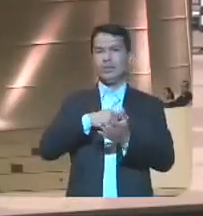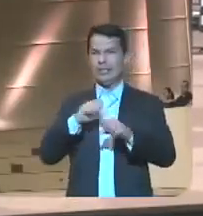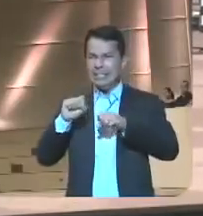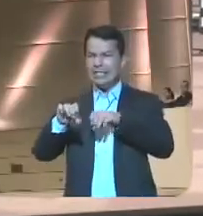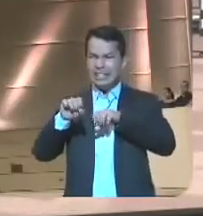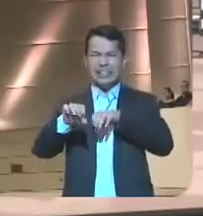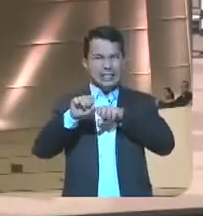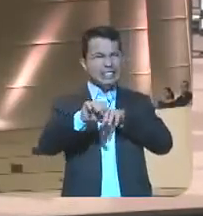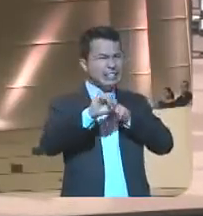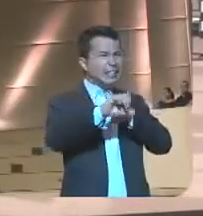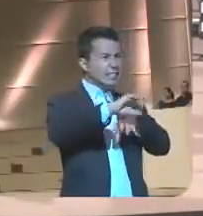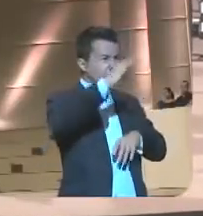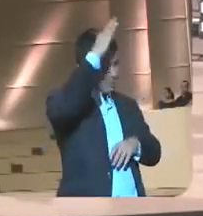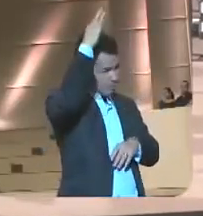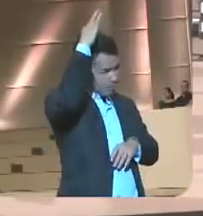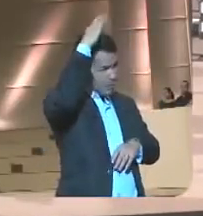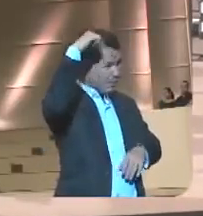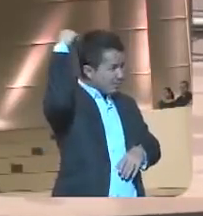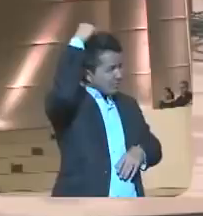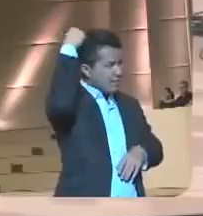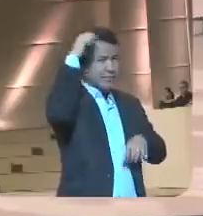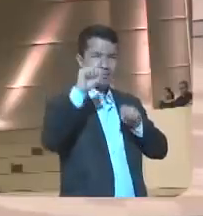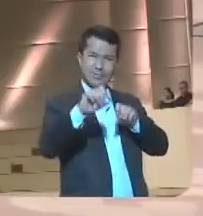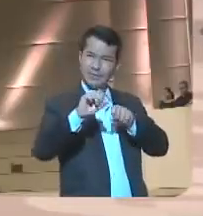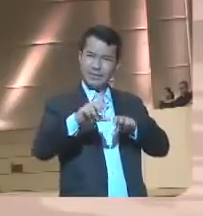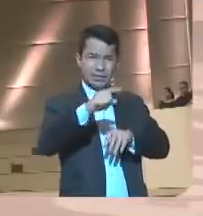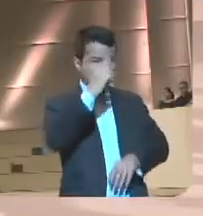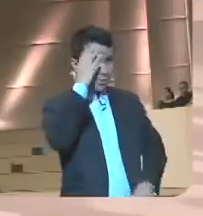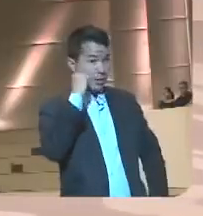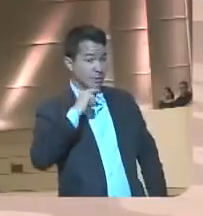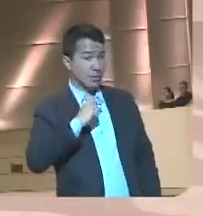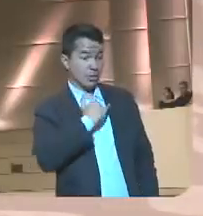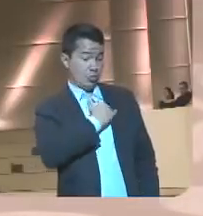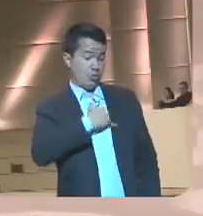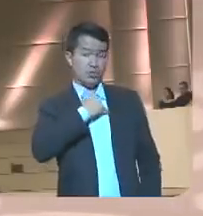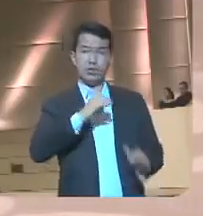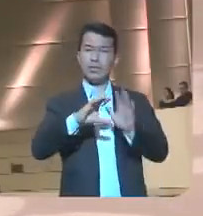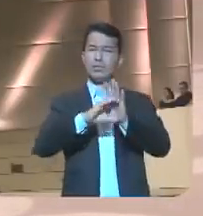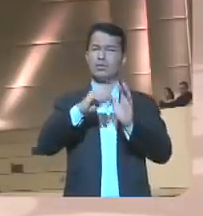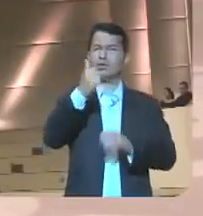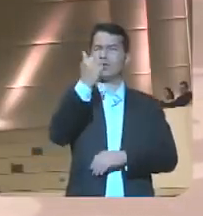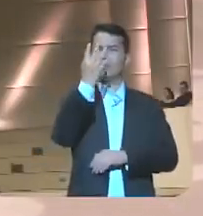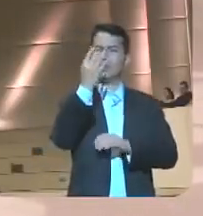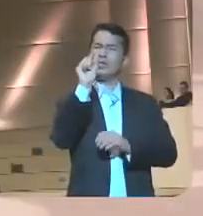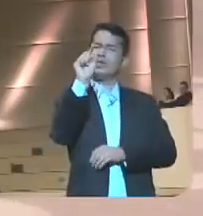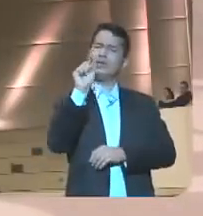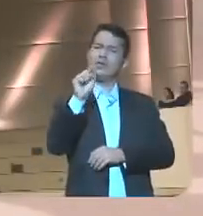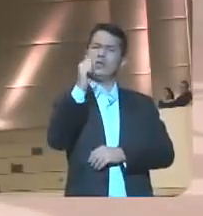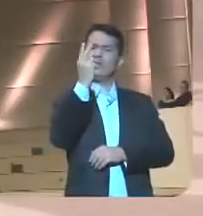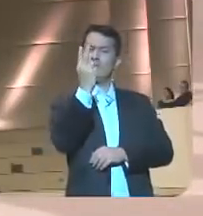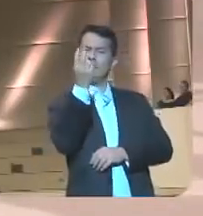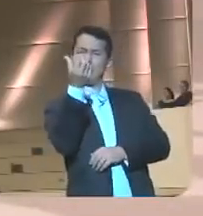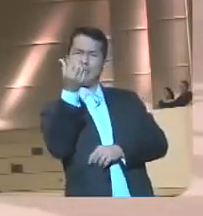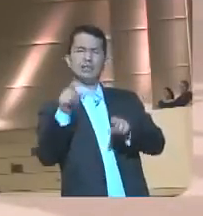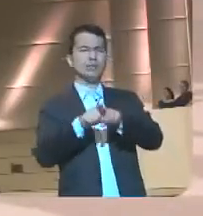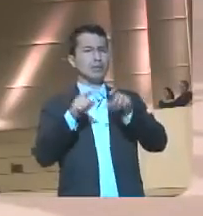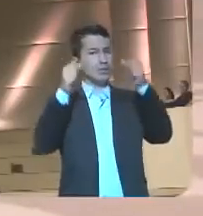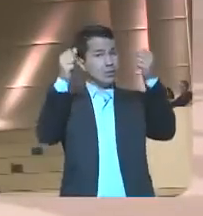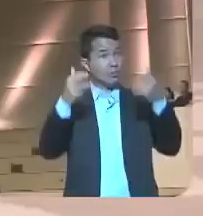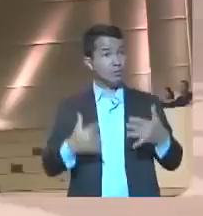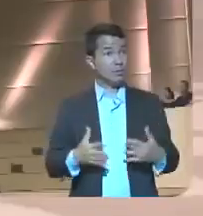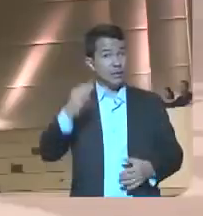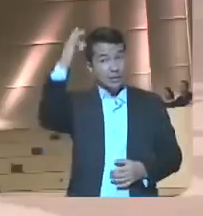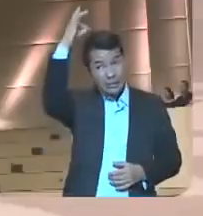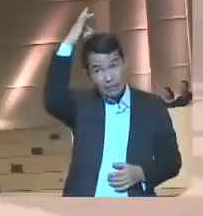coisas lá em joão 14 versículo 26 ele vai dizer exatamente isso o espírito santo vai